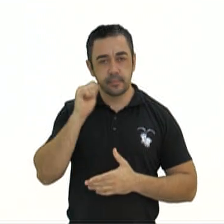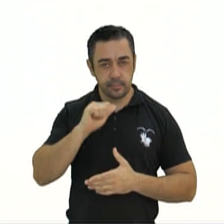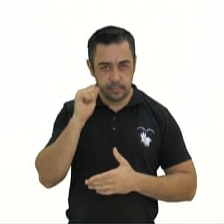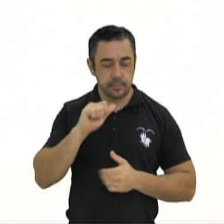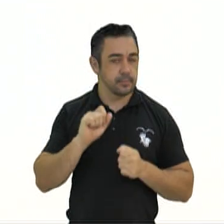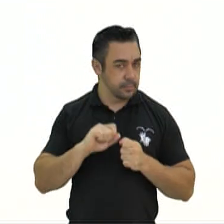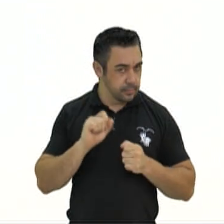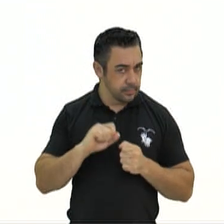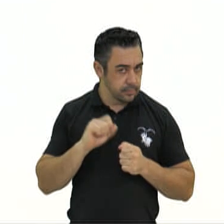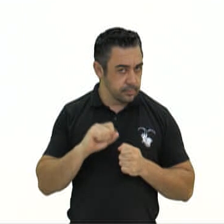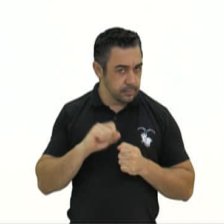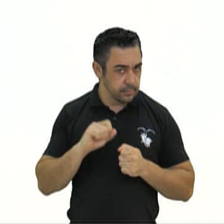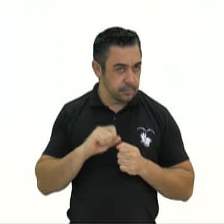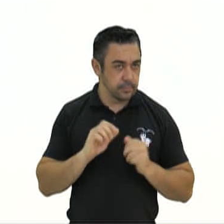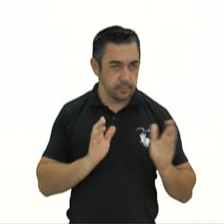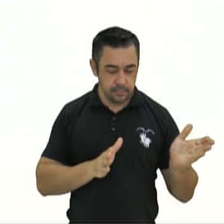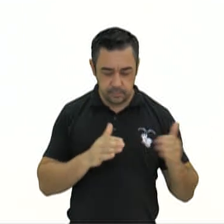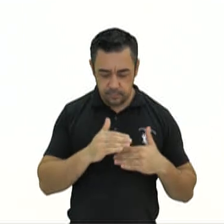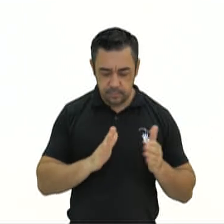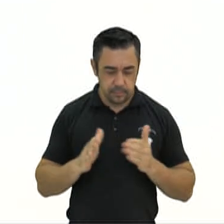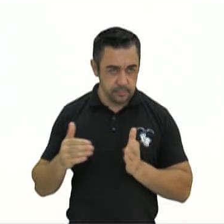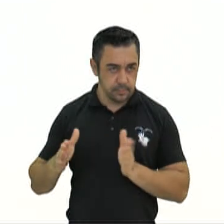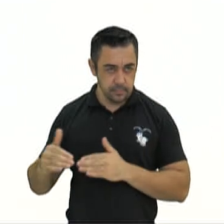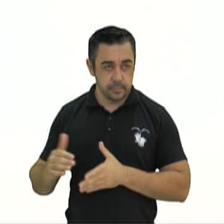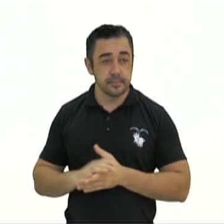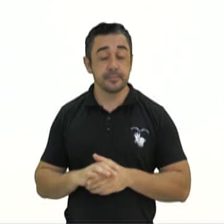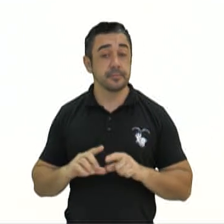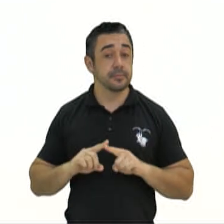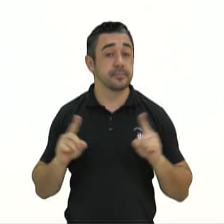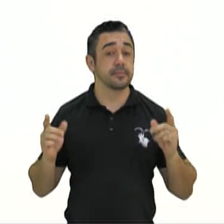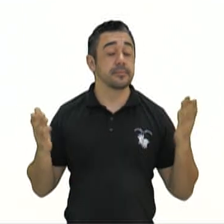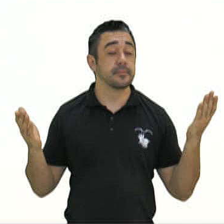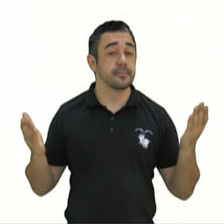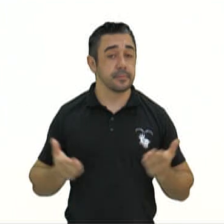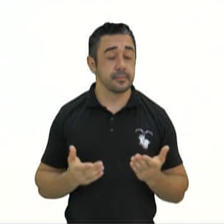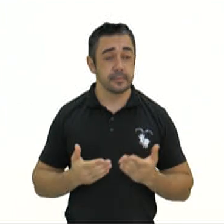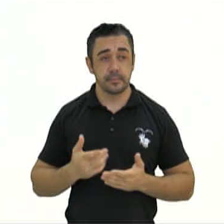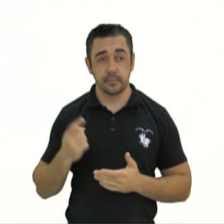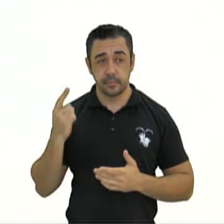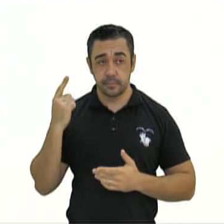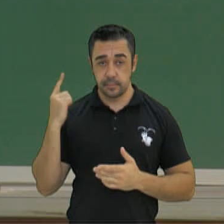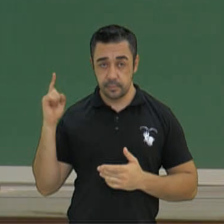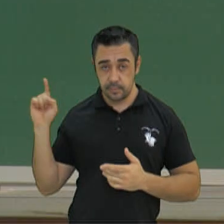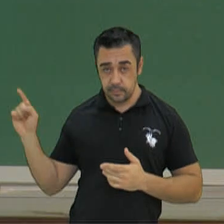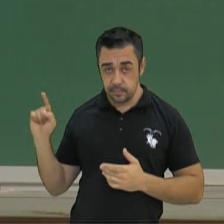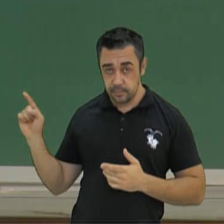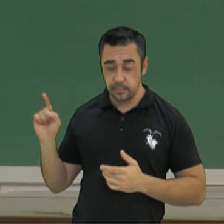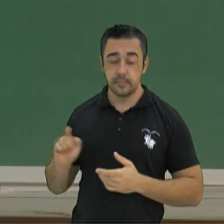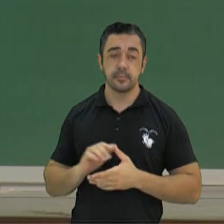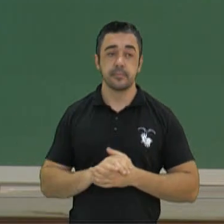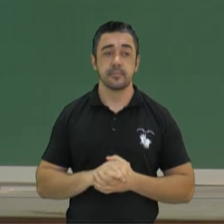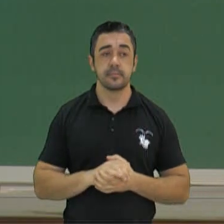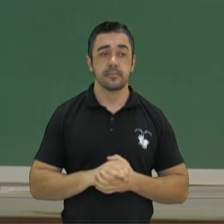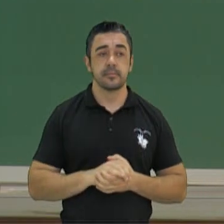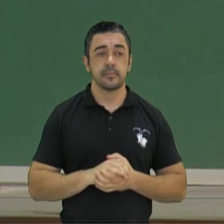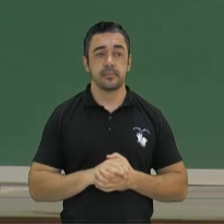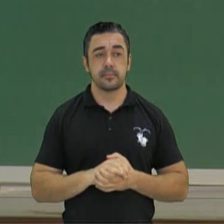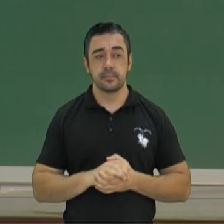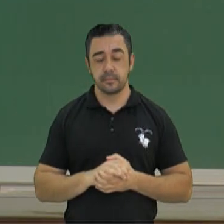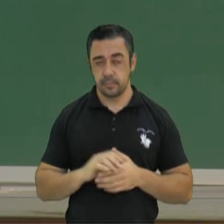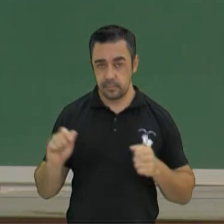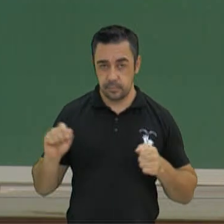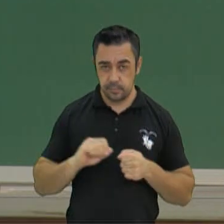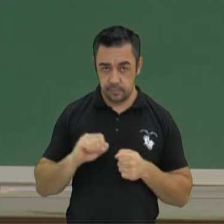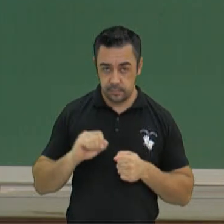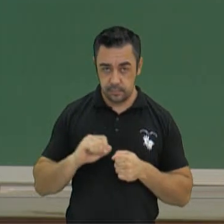ter que produzir esses tablets de leite. Agora, olha só o desafio aí para vocês. Ó, para a